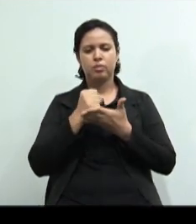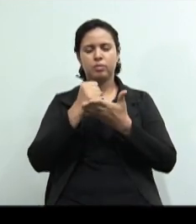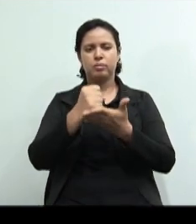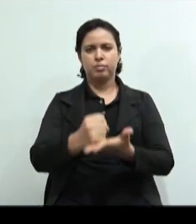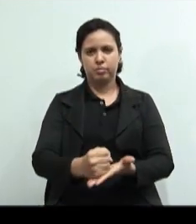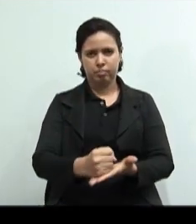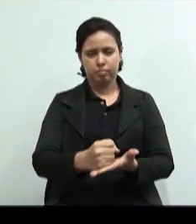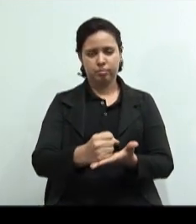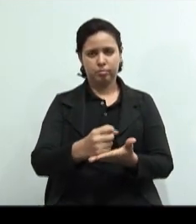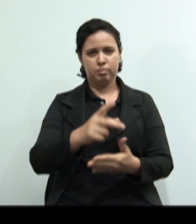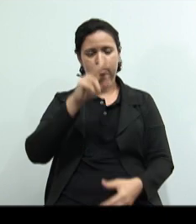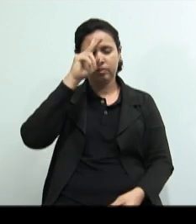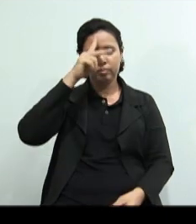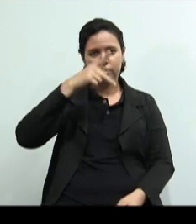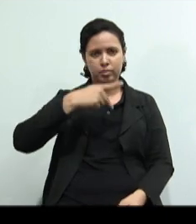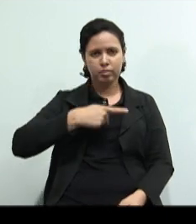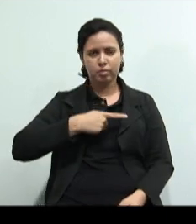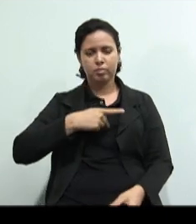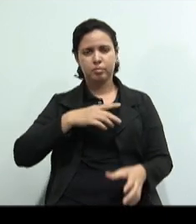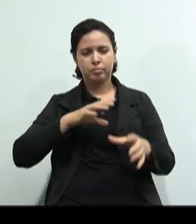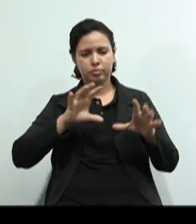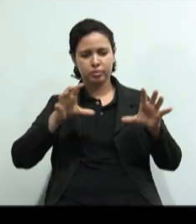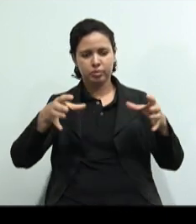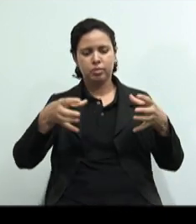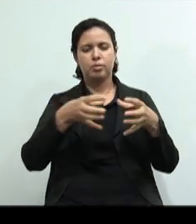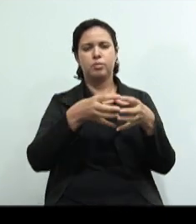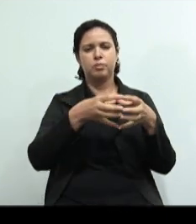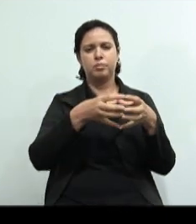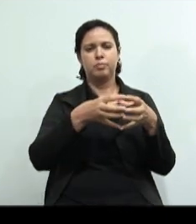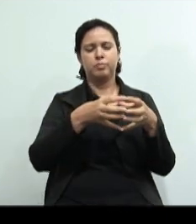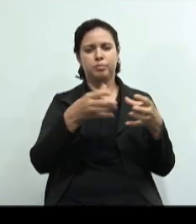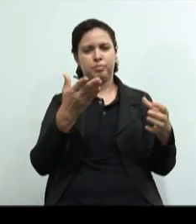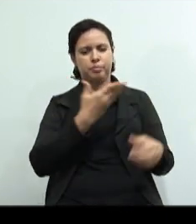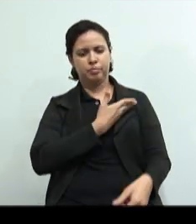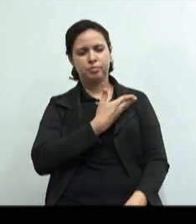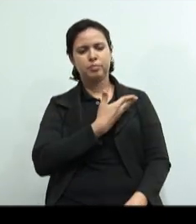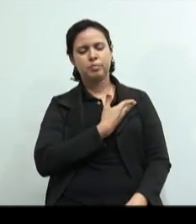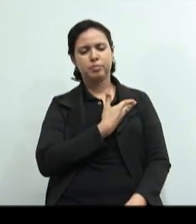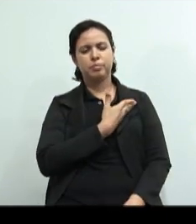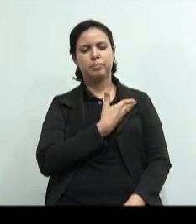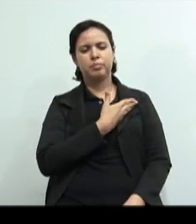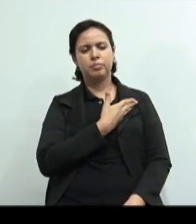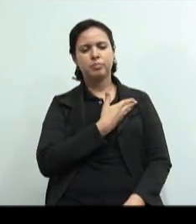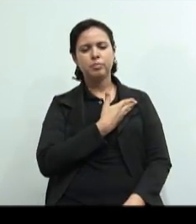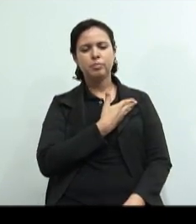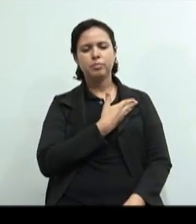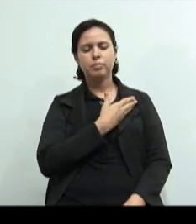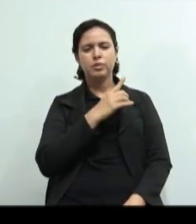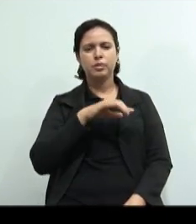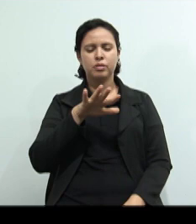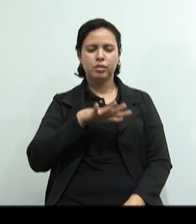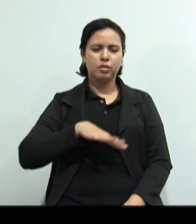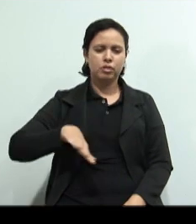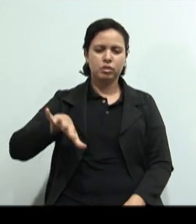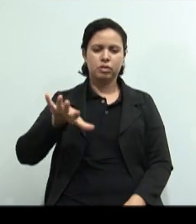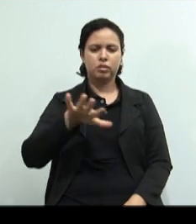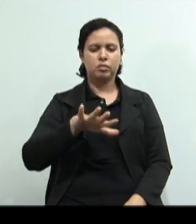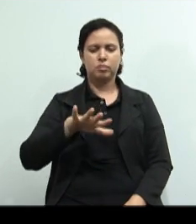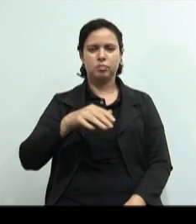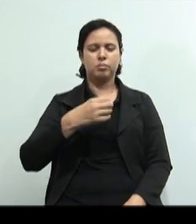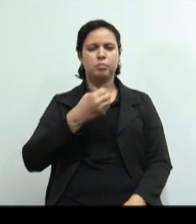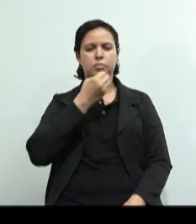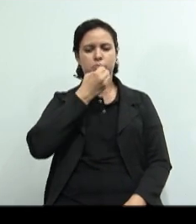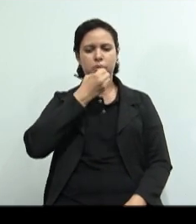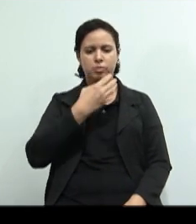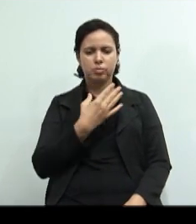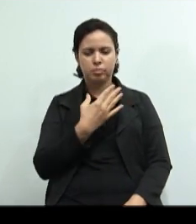e coletivo, da própria pessoa e dos colegas, com um bom clima